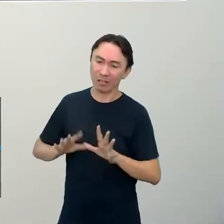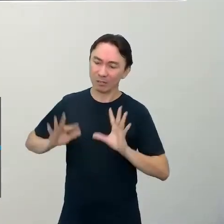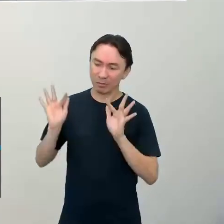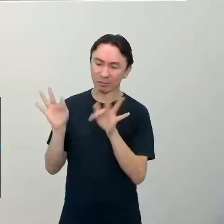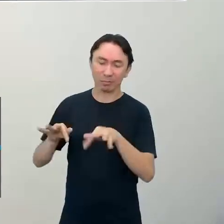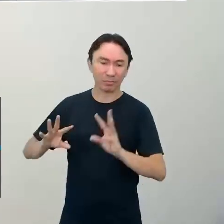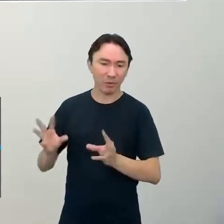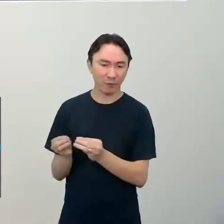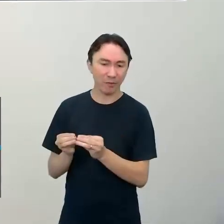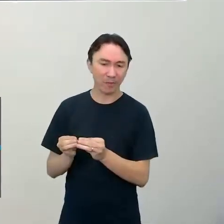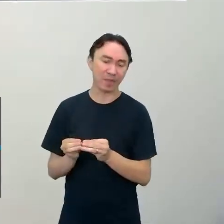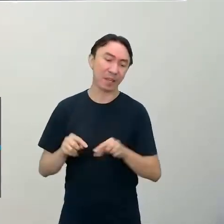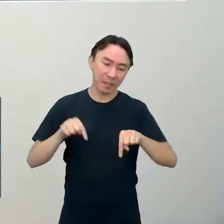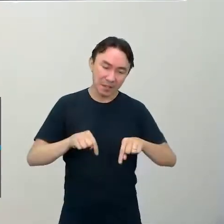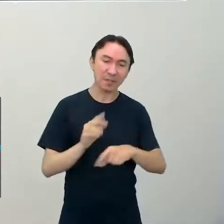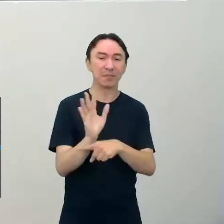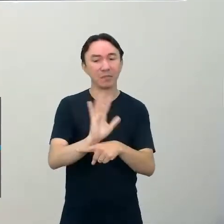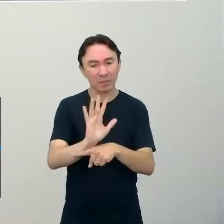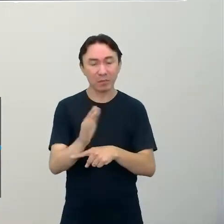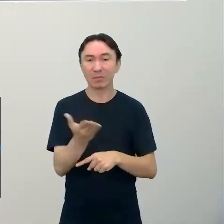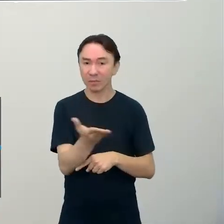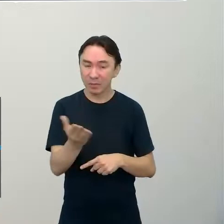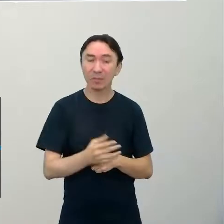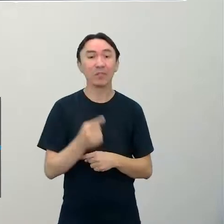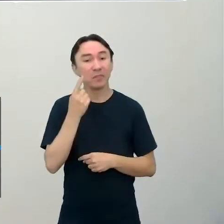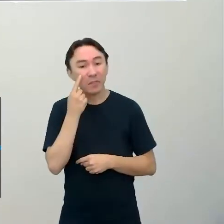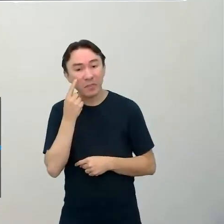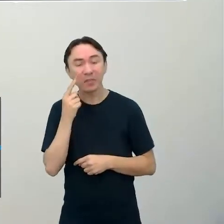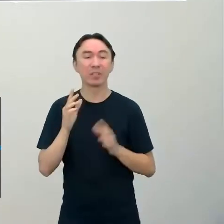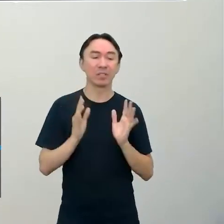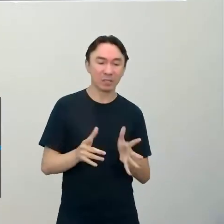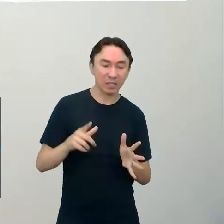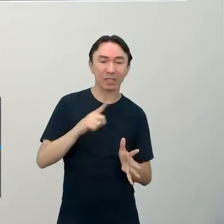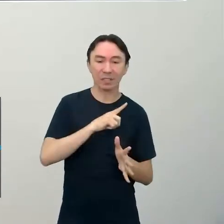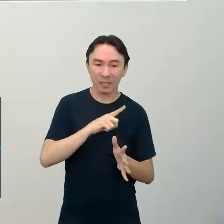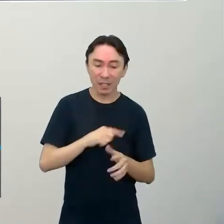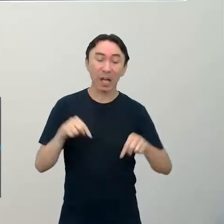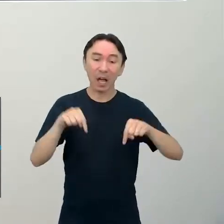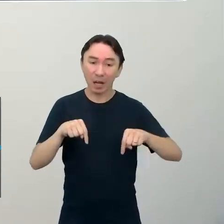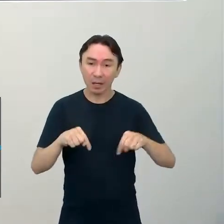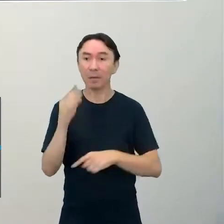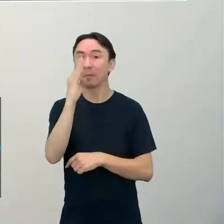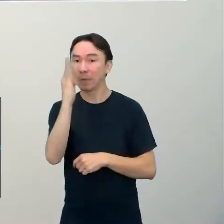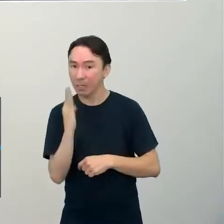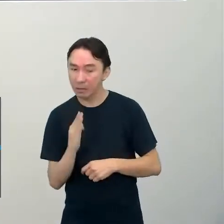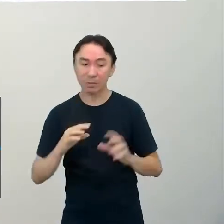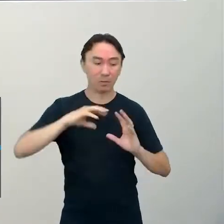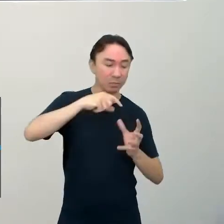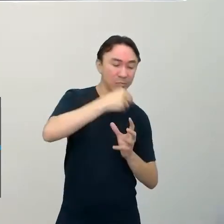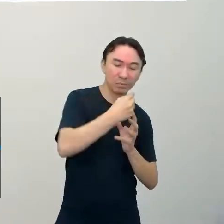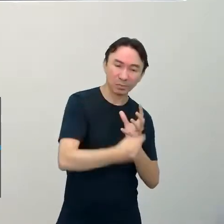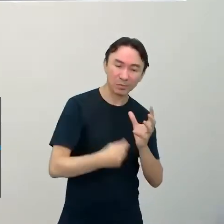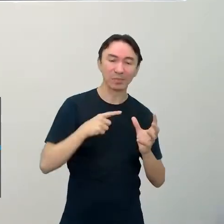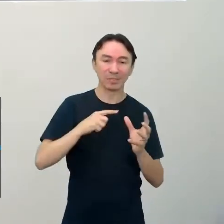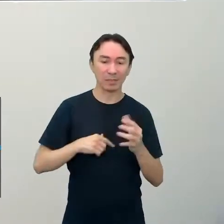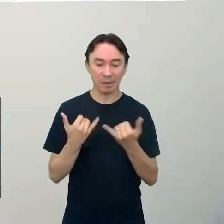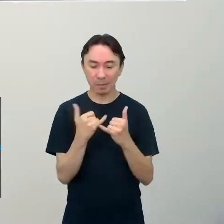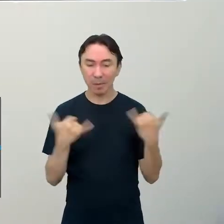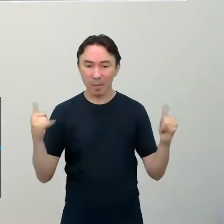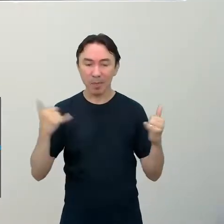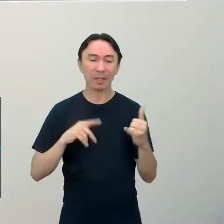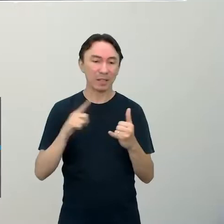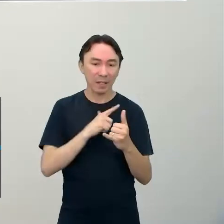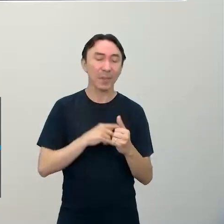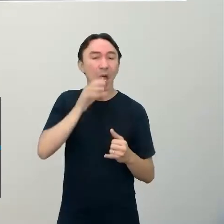vídeo vocês vão encontrar aí coisas que a gente já viu sobre as geotérmicas no Brasil e no mundo. E no próximo vídeo que a gente vai gravar, a gente vai ter